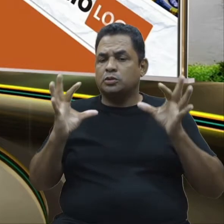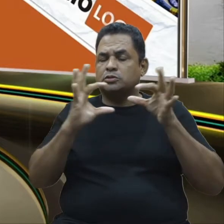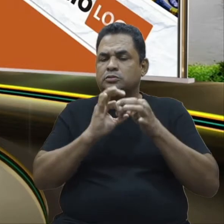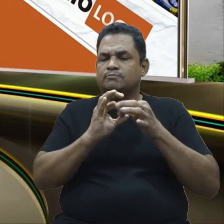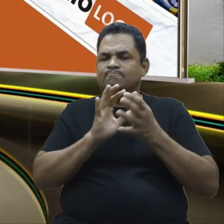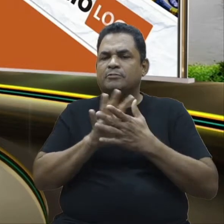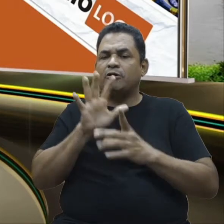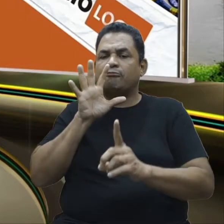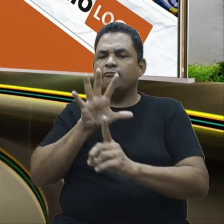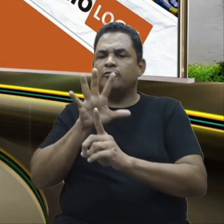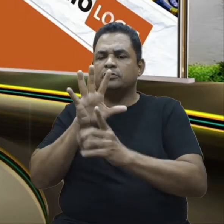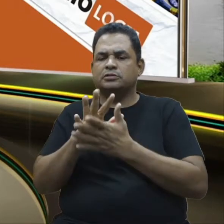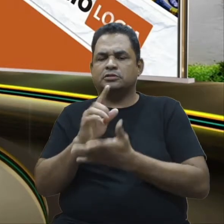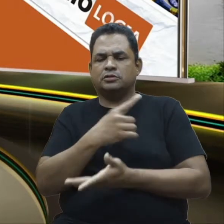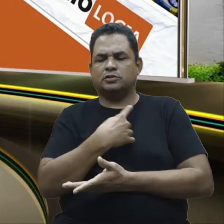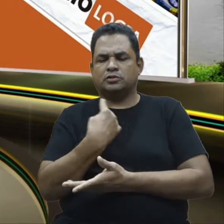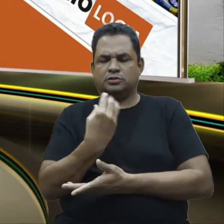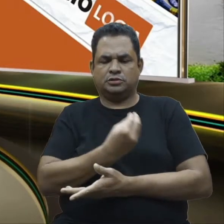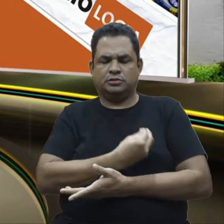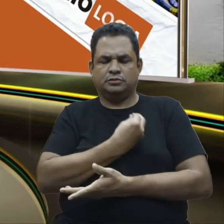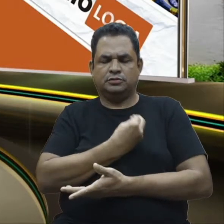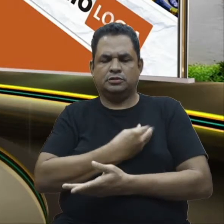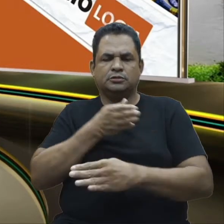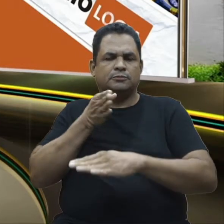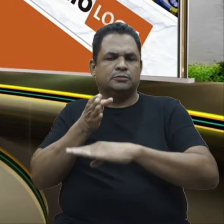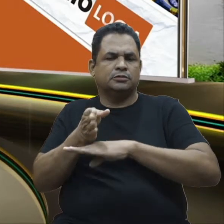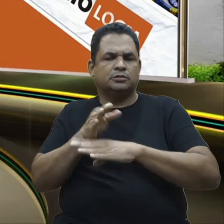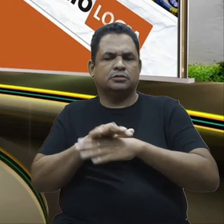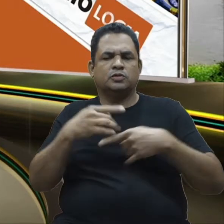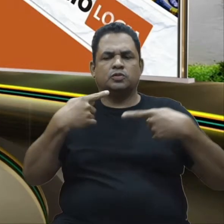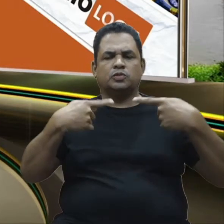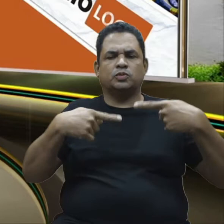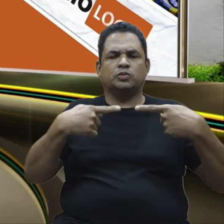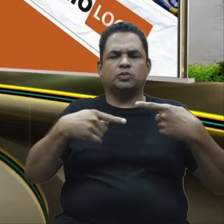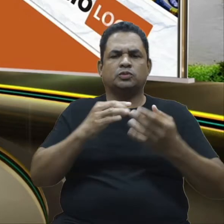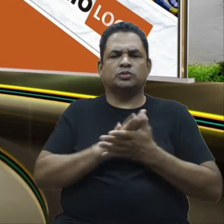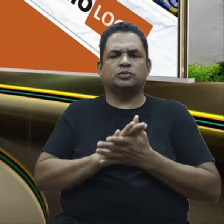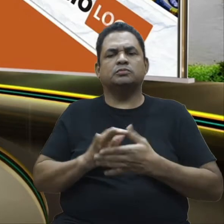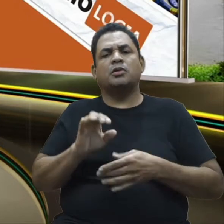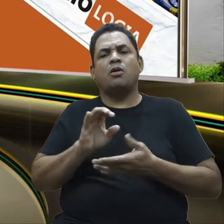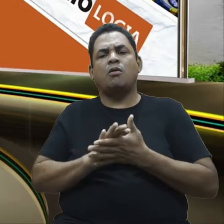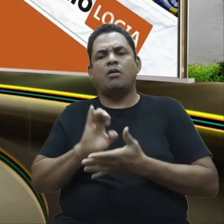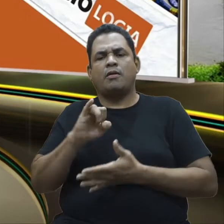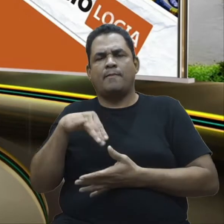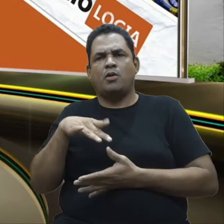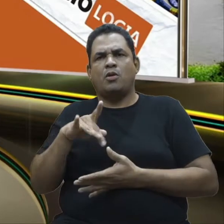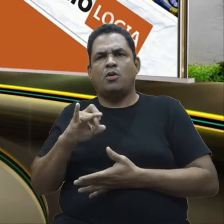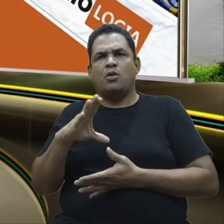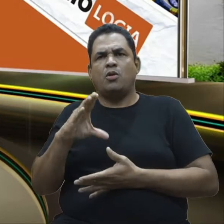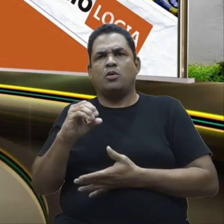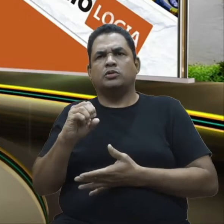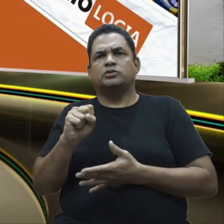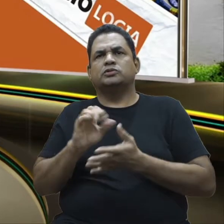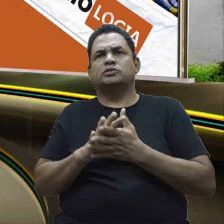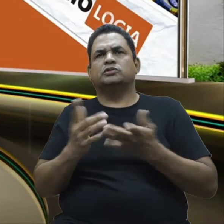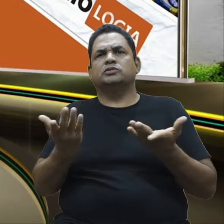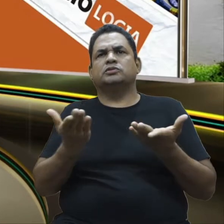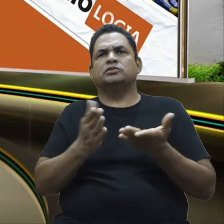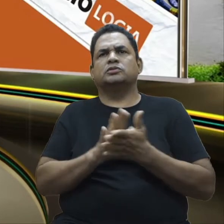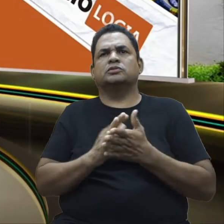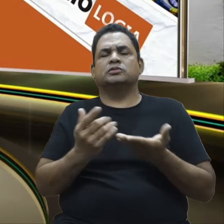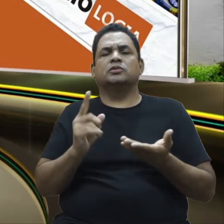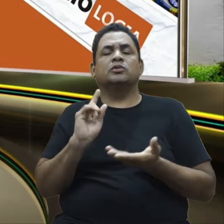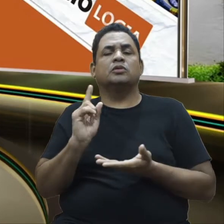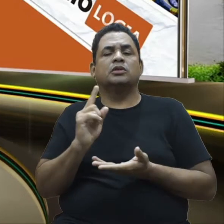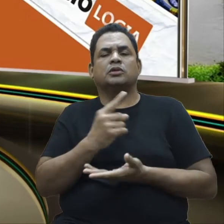vida diretamente. As políticas, os impostos, o que nós podemos fazer e não podemos